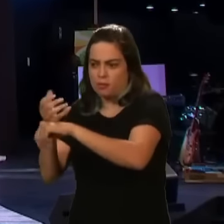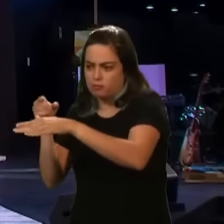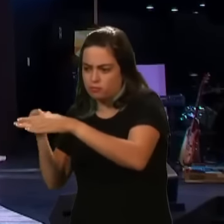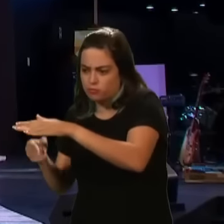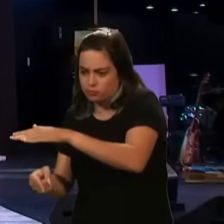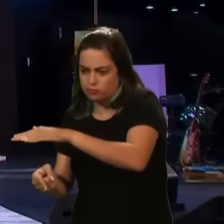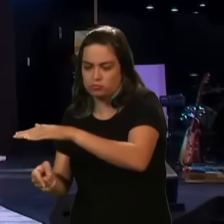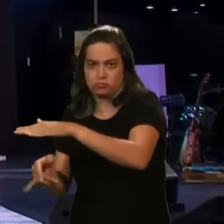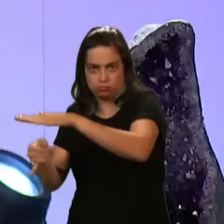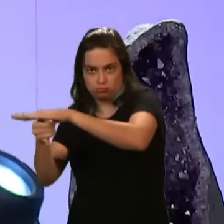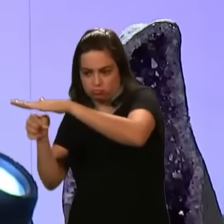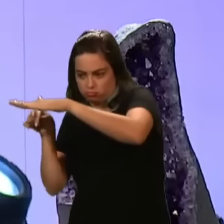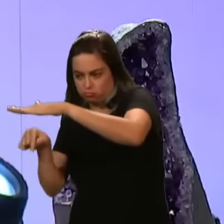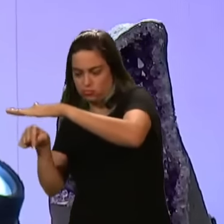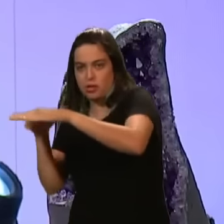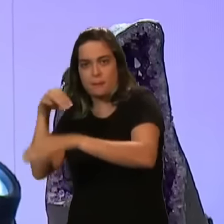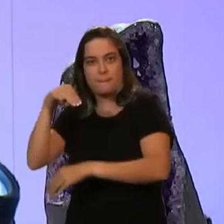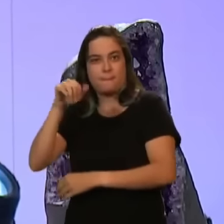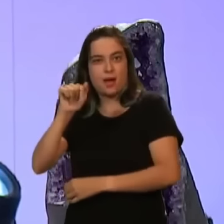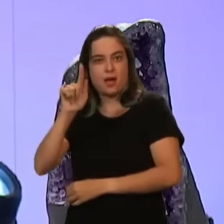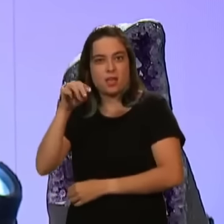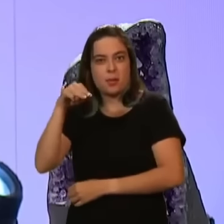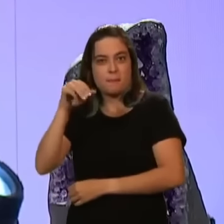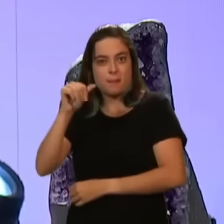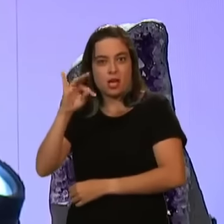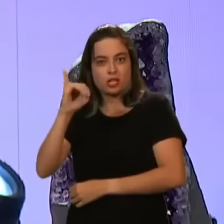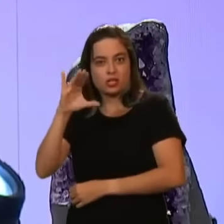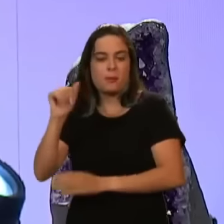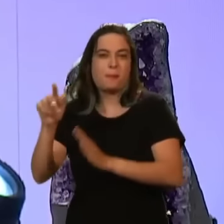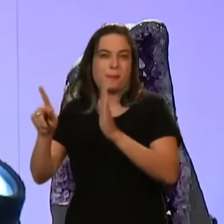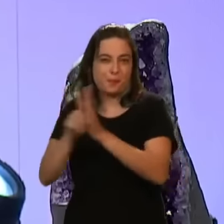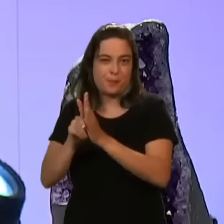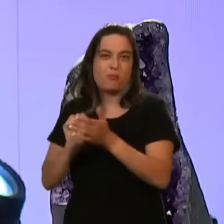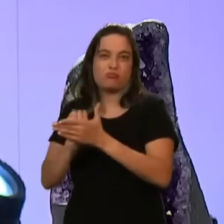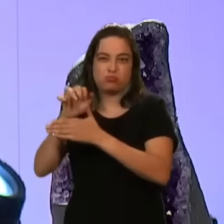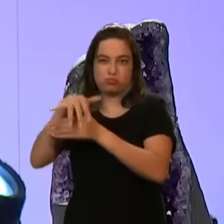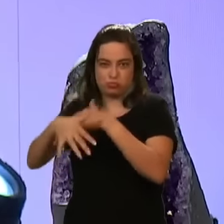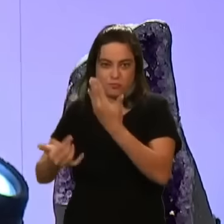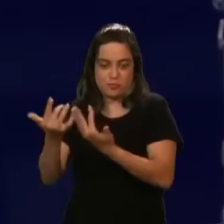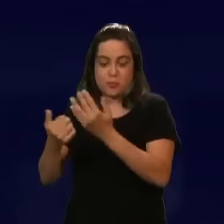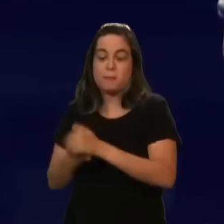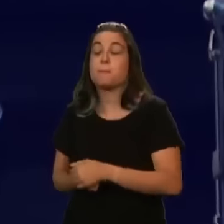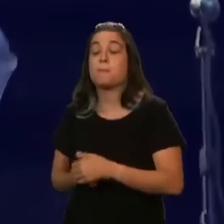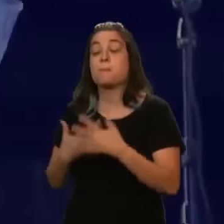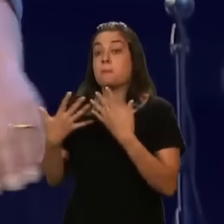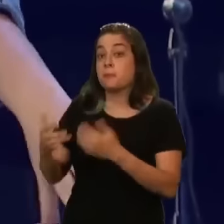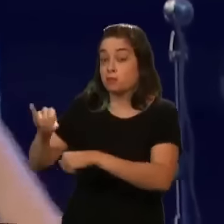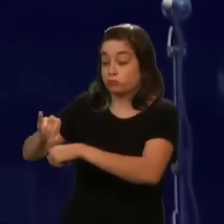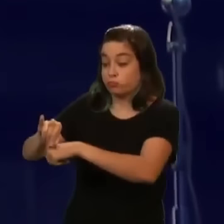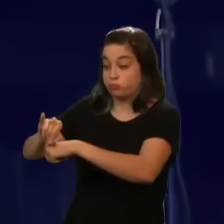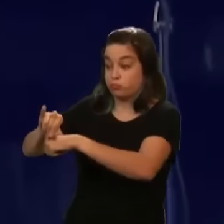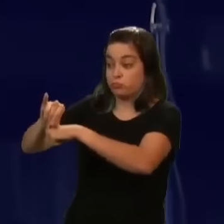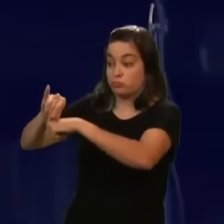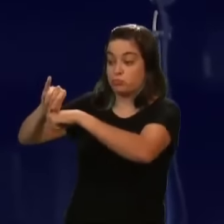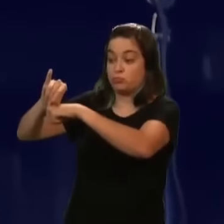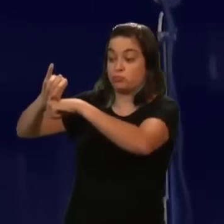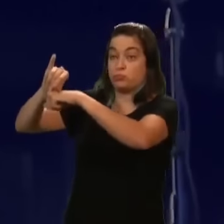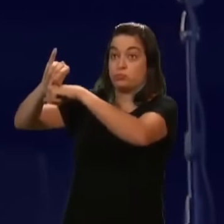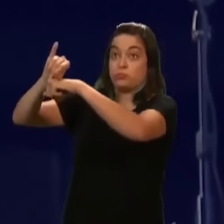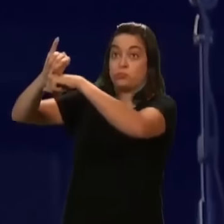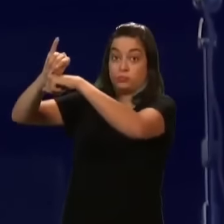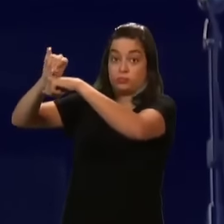ele é uma pedra magmática, né? A pedra vulcânica ali. E o kimberlito, ele leva o diamante